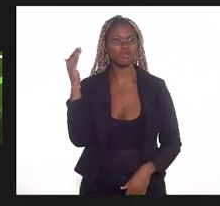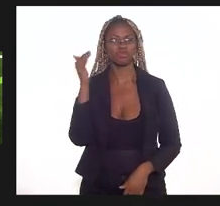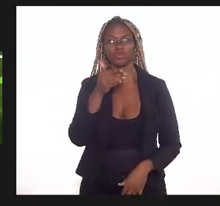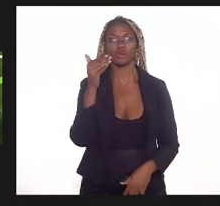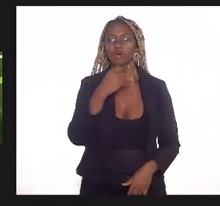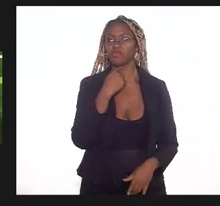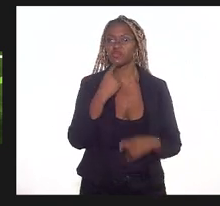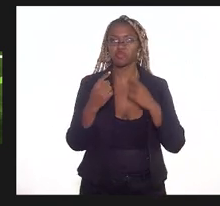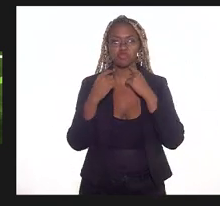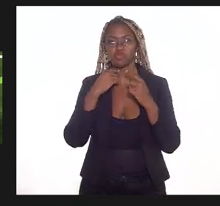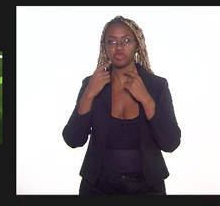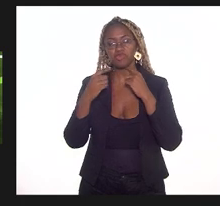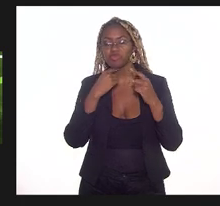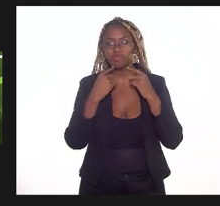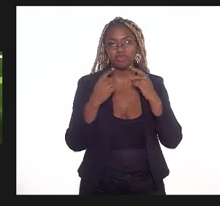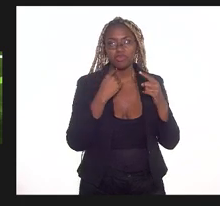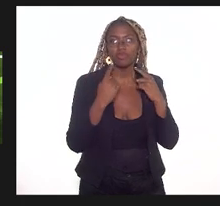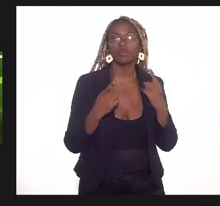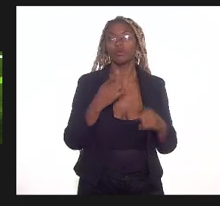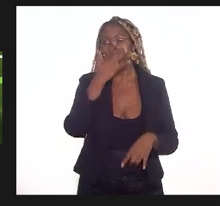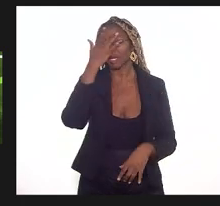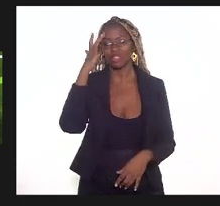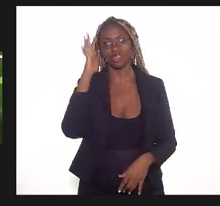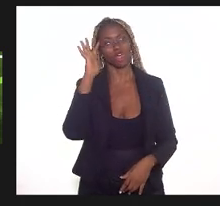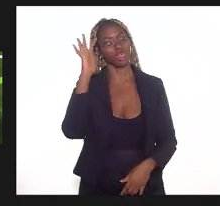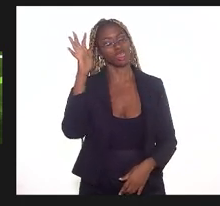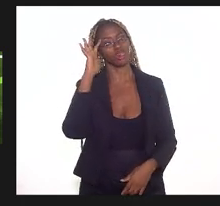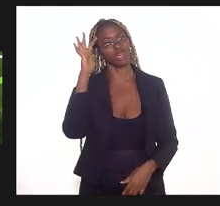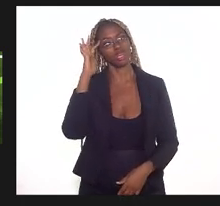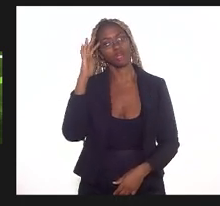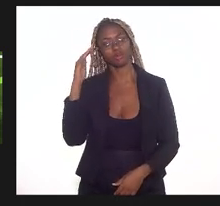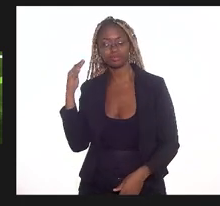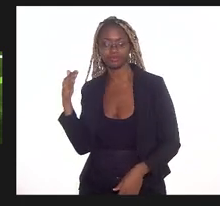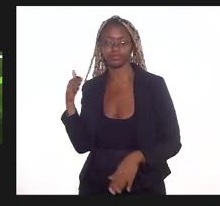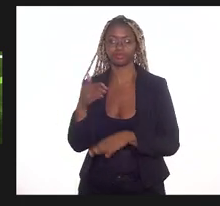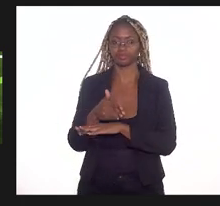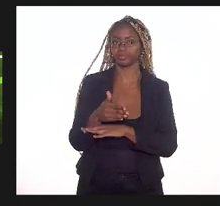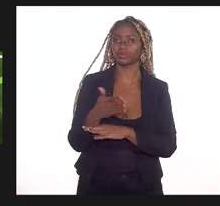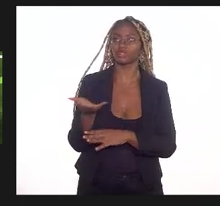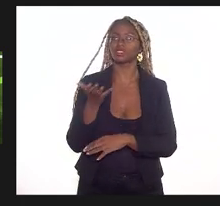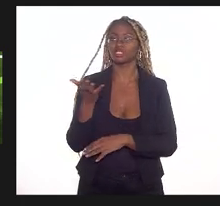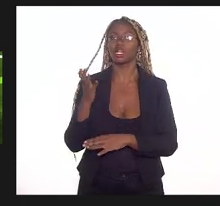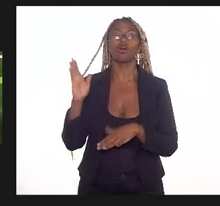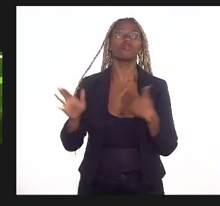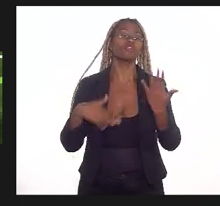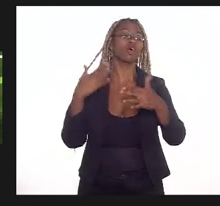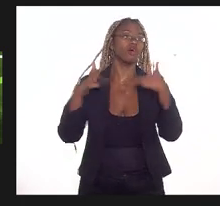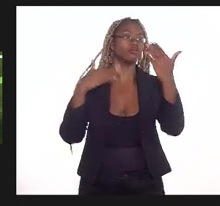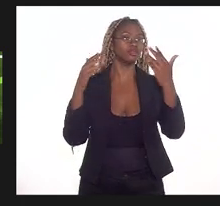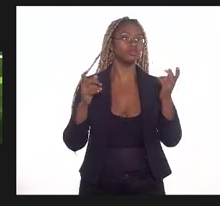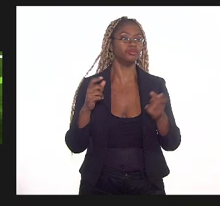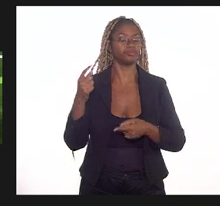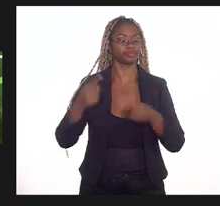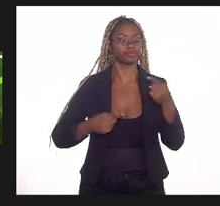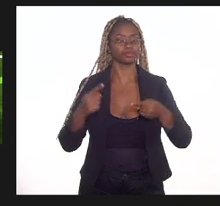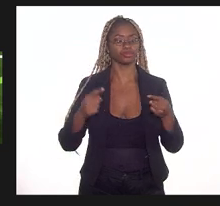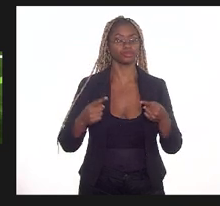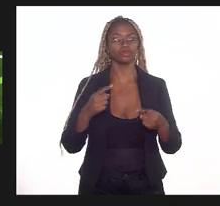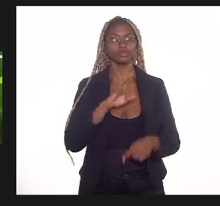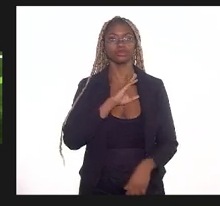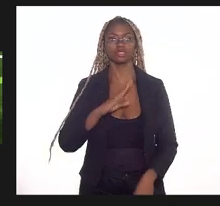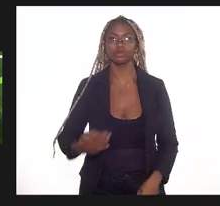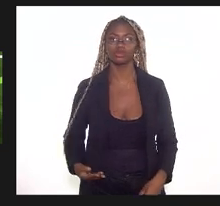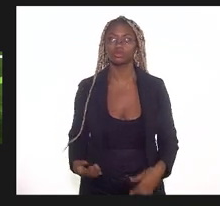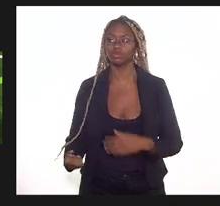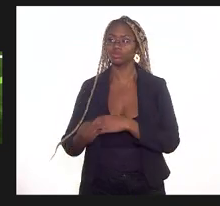tirando dúvidas, pessoas esperançosas nos avanços aqui da nossa política pública no estado do Rio. Tem recebido mensagens